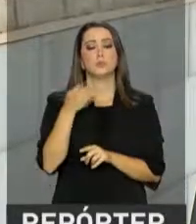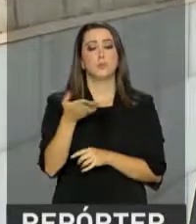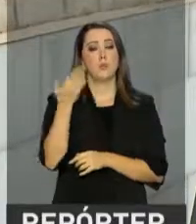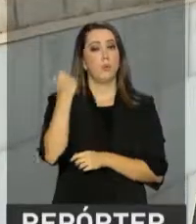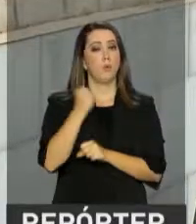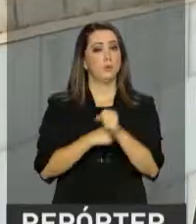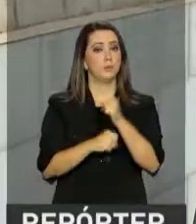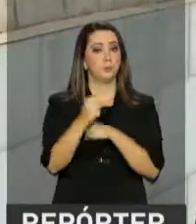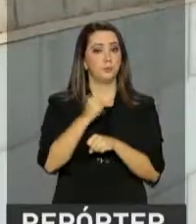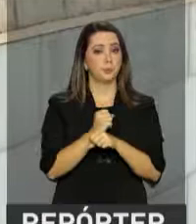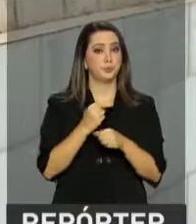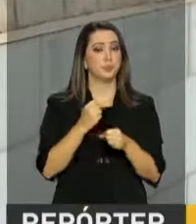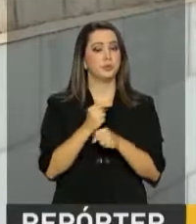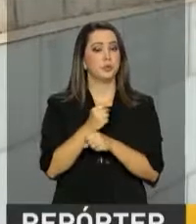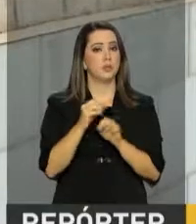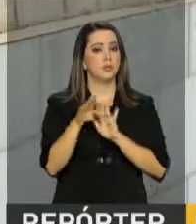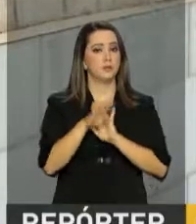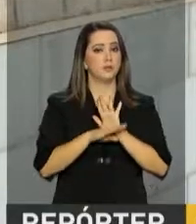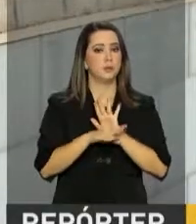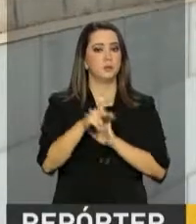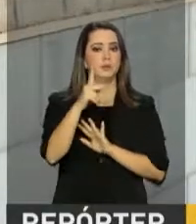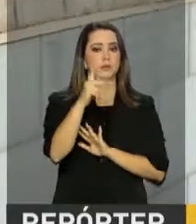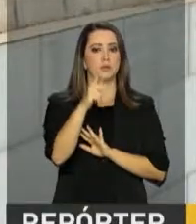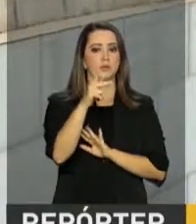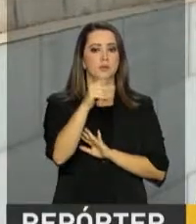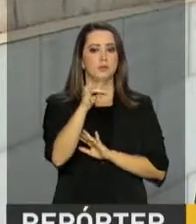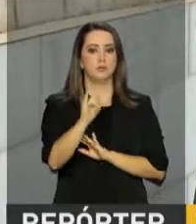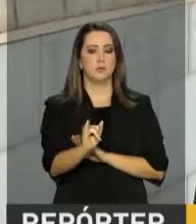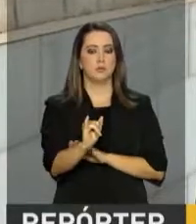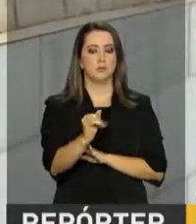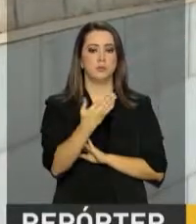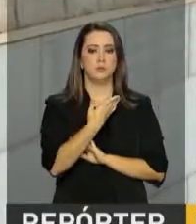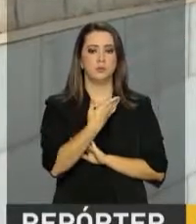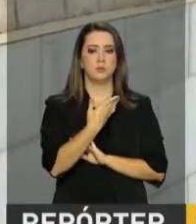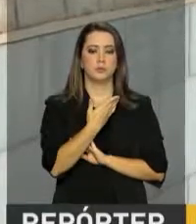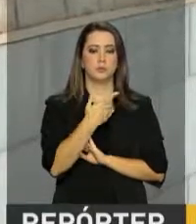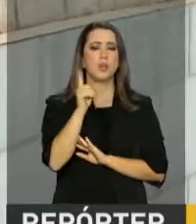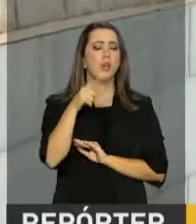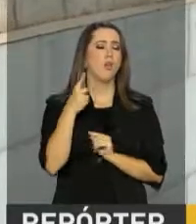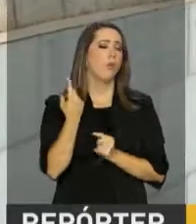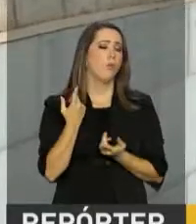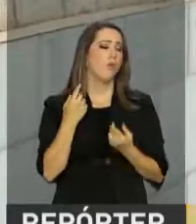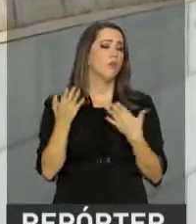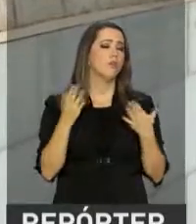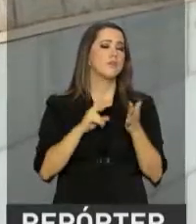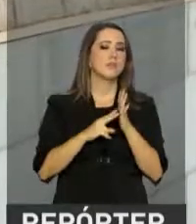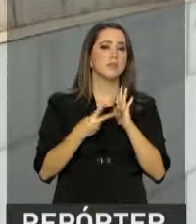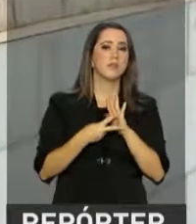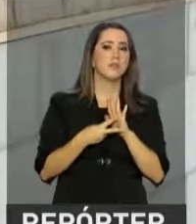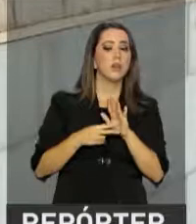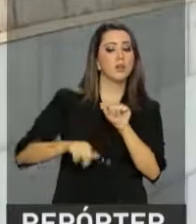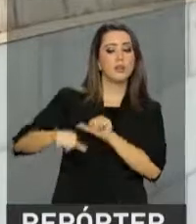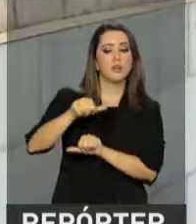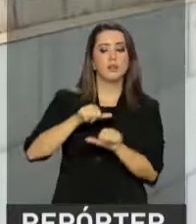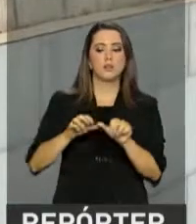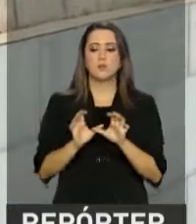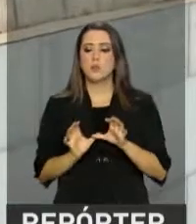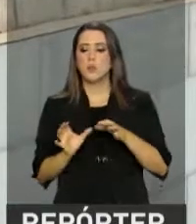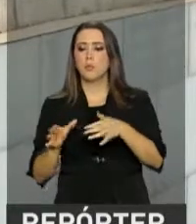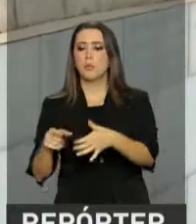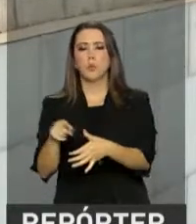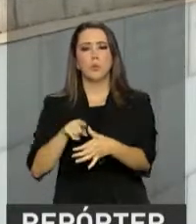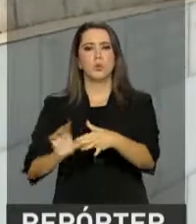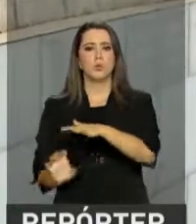ano passado o Programa de Parcerias de Investimentos, o PPI. A lógica é simples: transferir para a